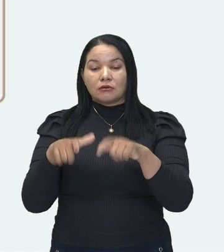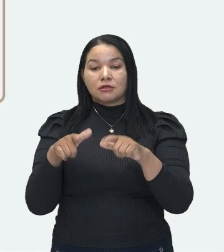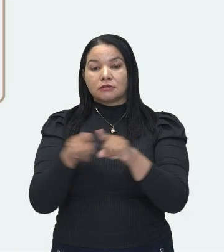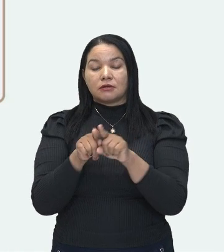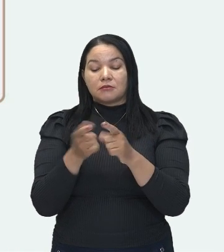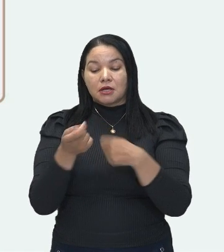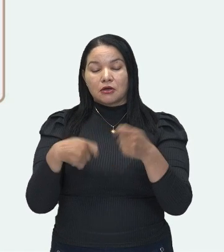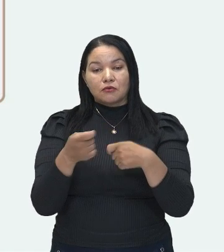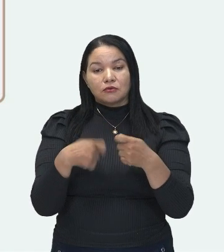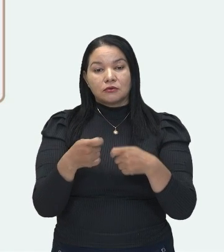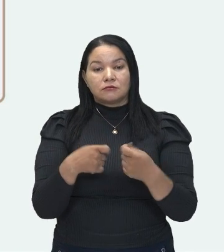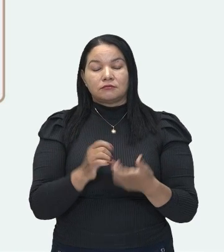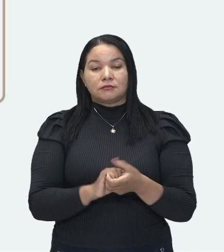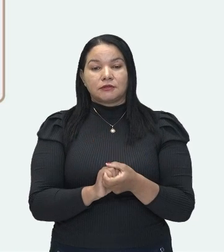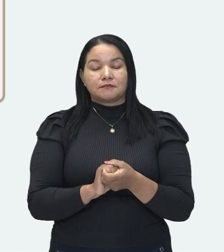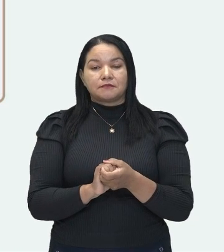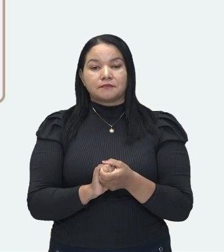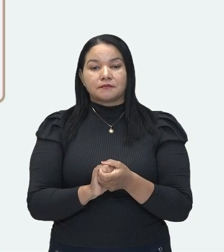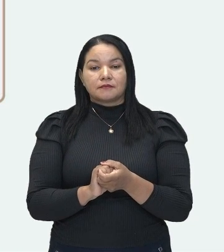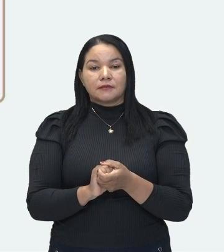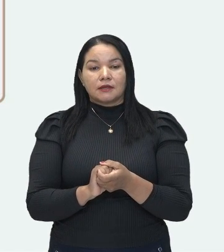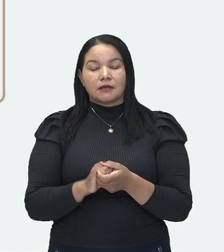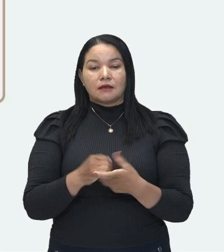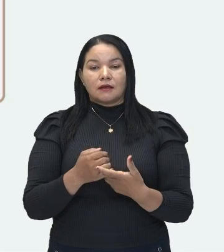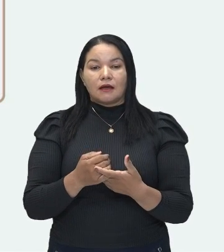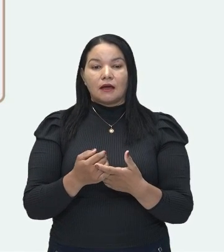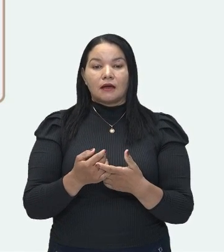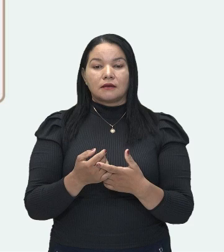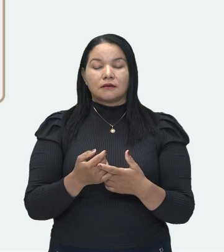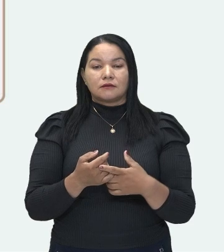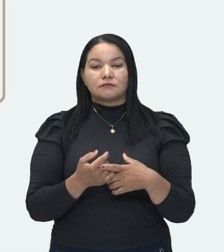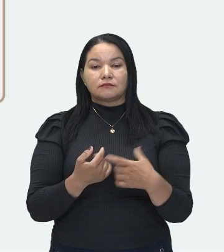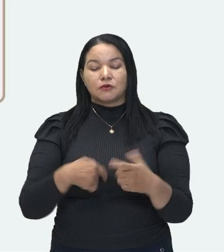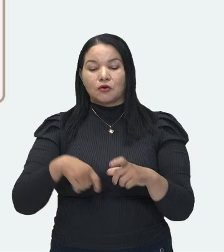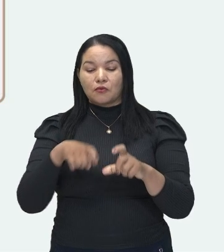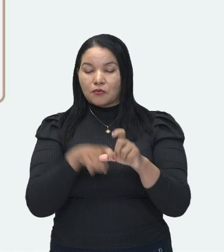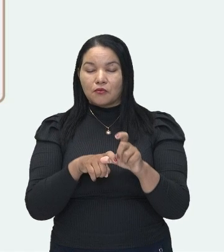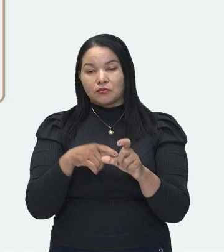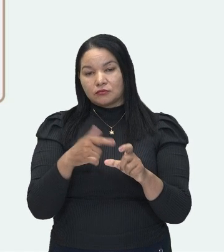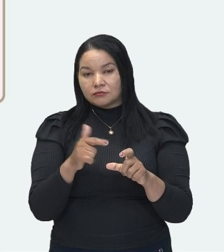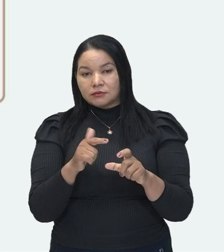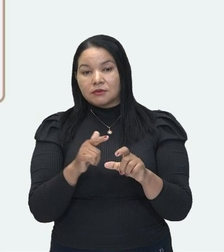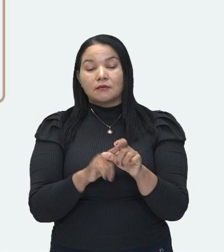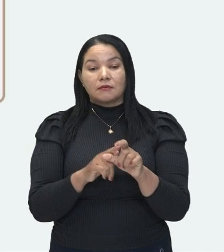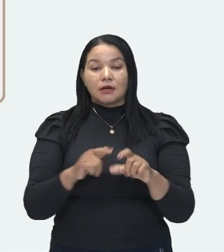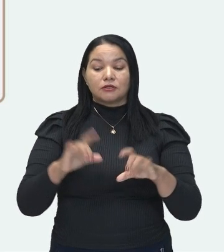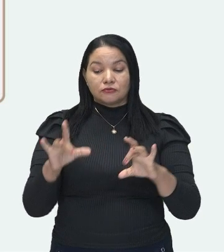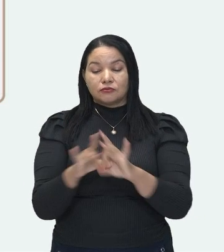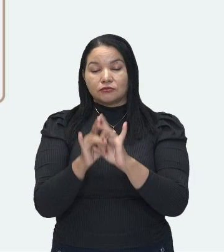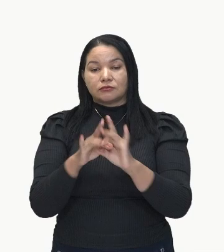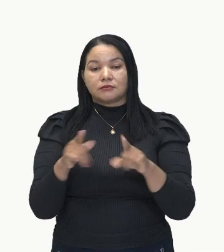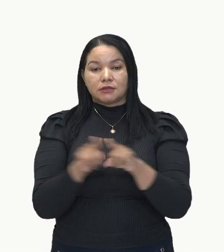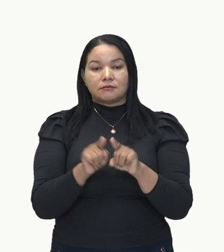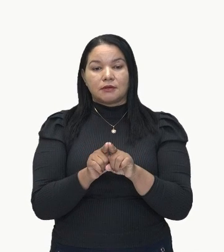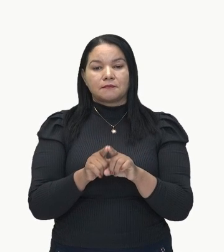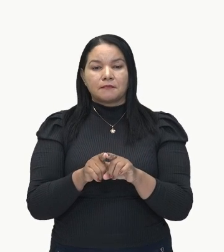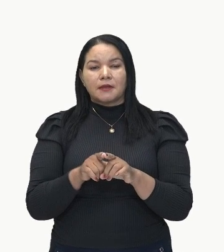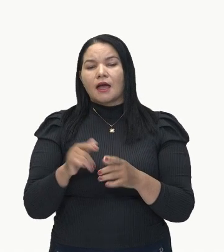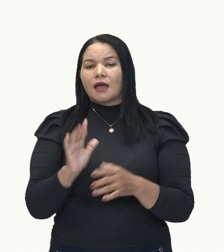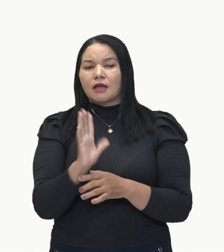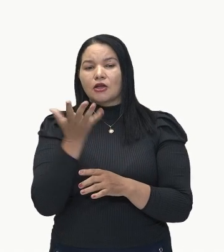não ficando somente mais em 2, tá? E como então que ocorre essa divisão aí dessa